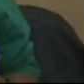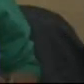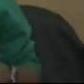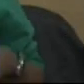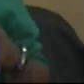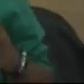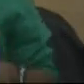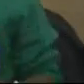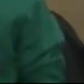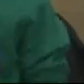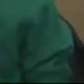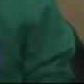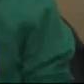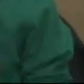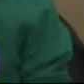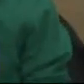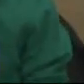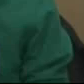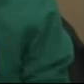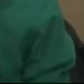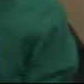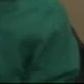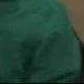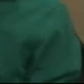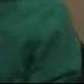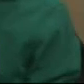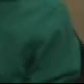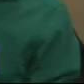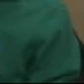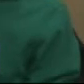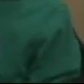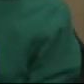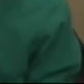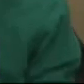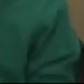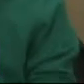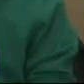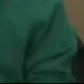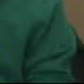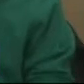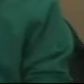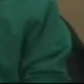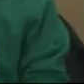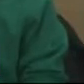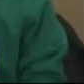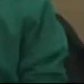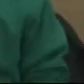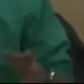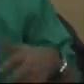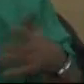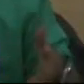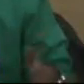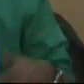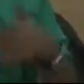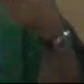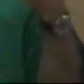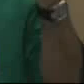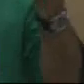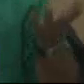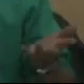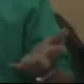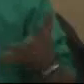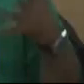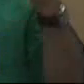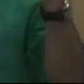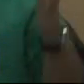centenas delas e elas serão plantadas aí de acordo com o local, com a área, com a